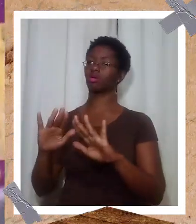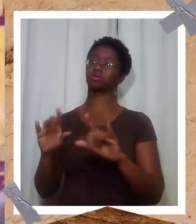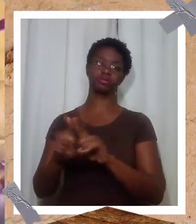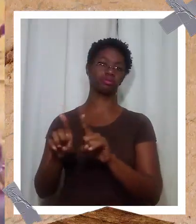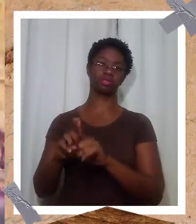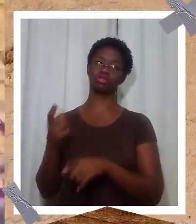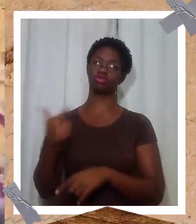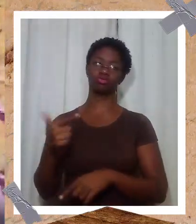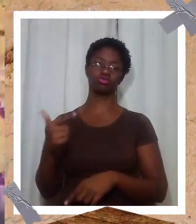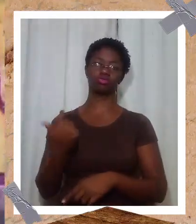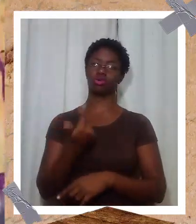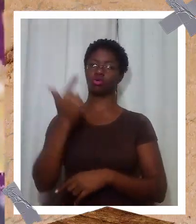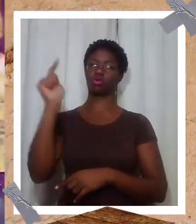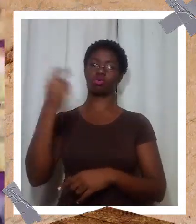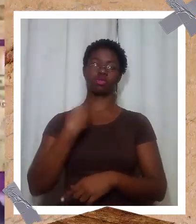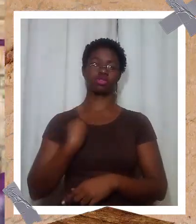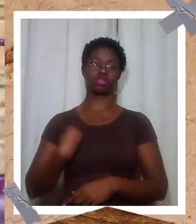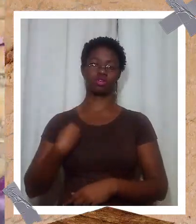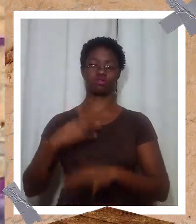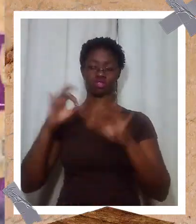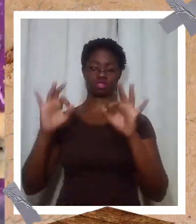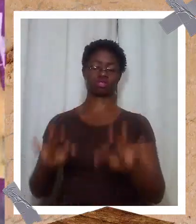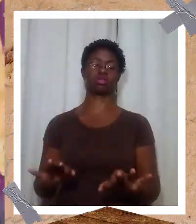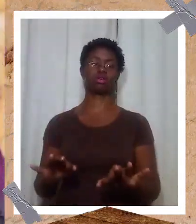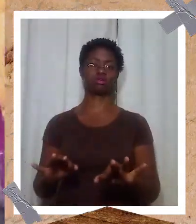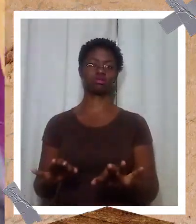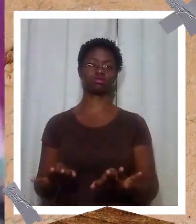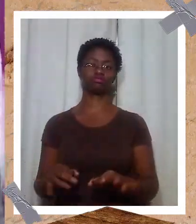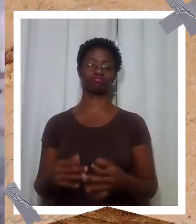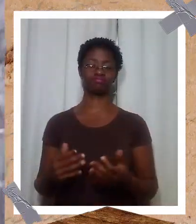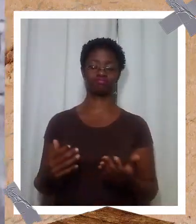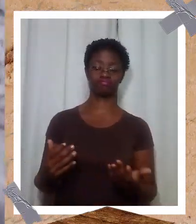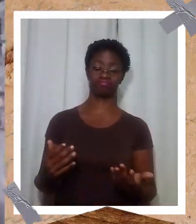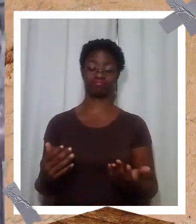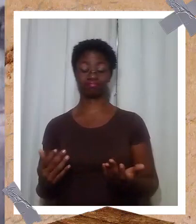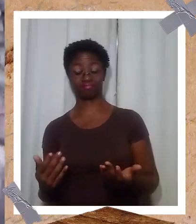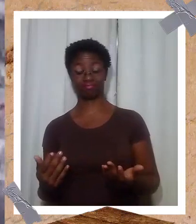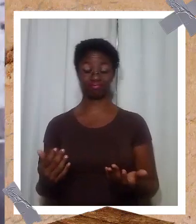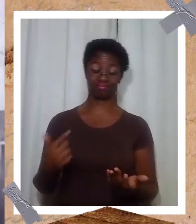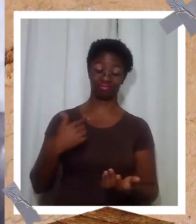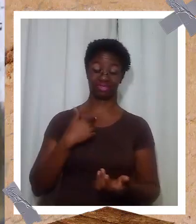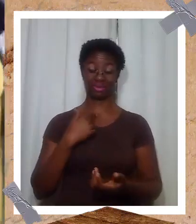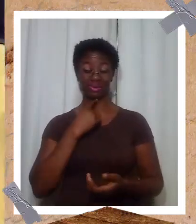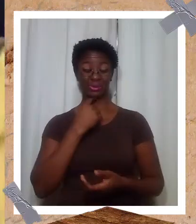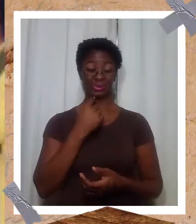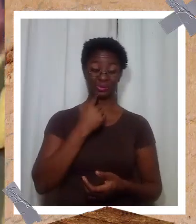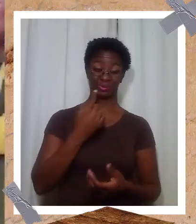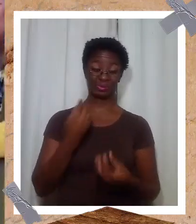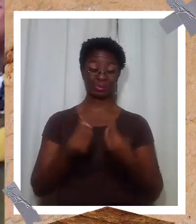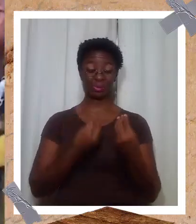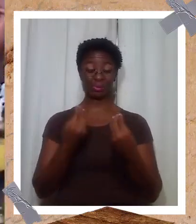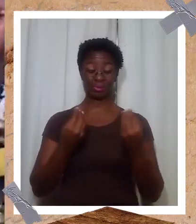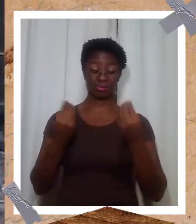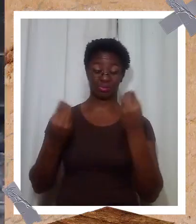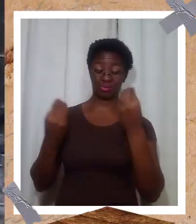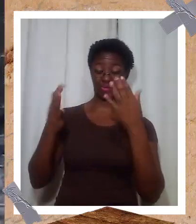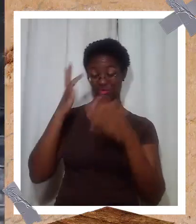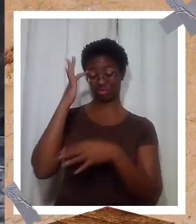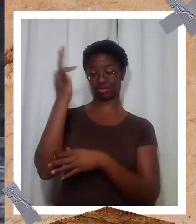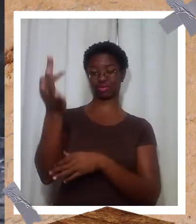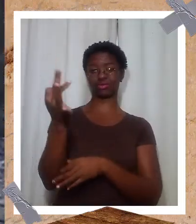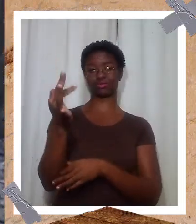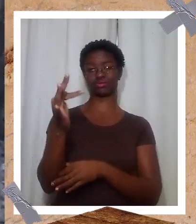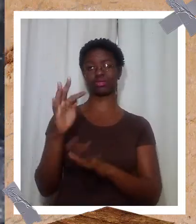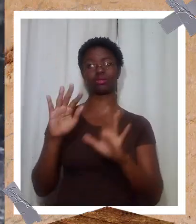uma outra vida definida. Estava no limbo entre o que já havia sido e o que viria a ser. E no meio